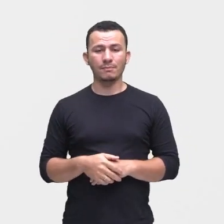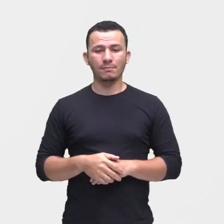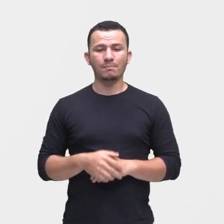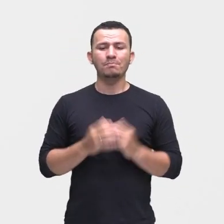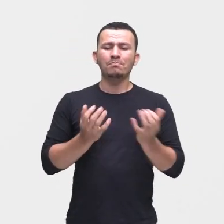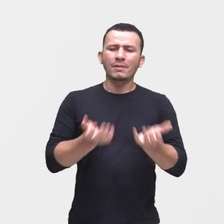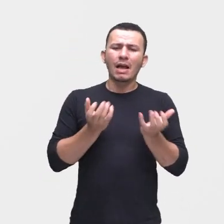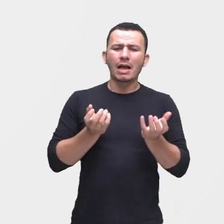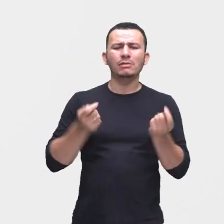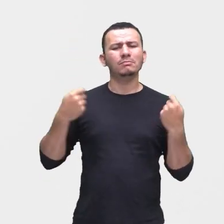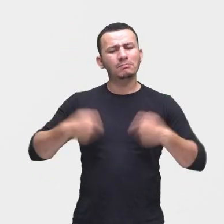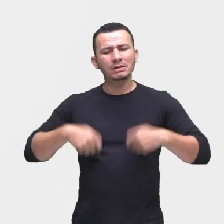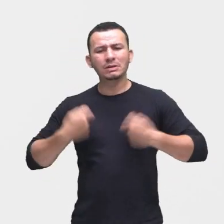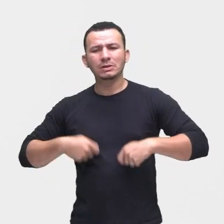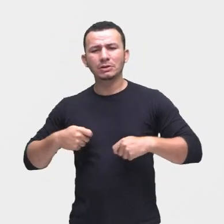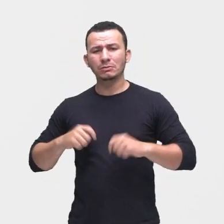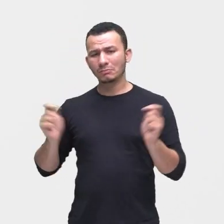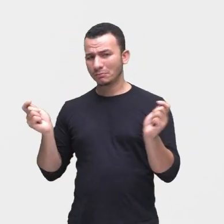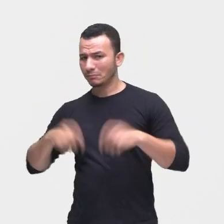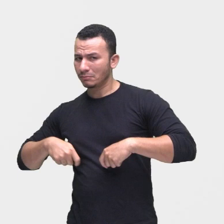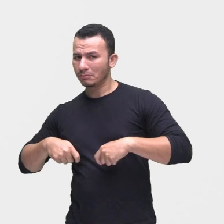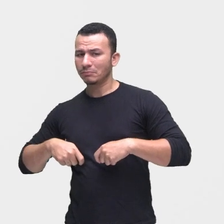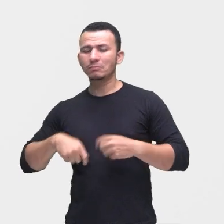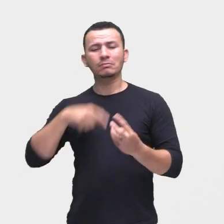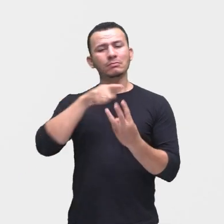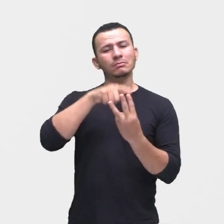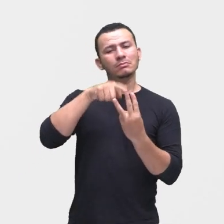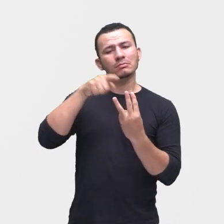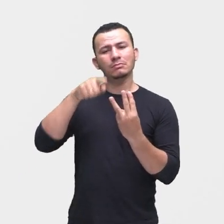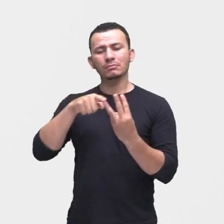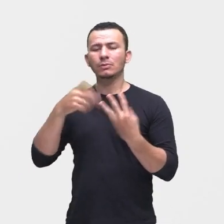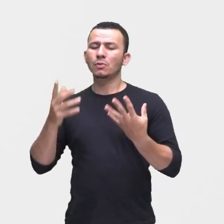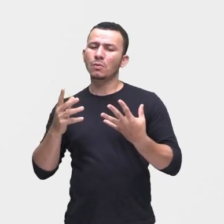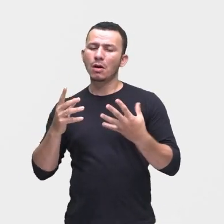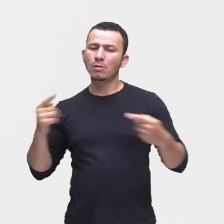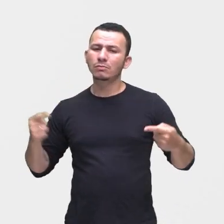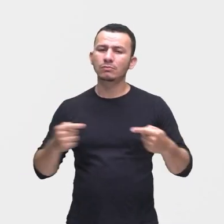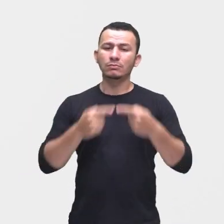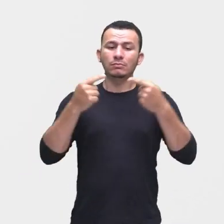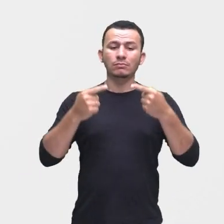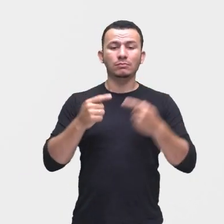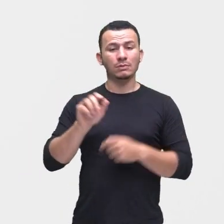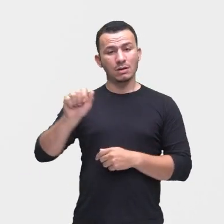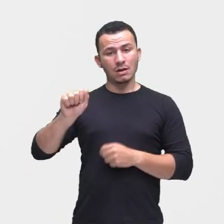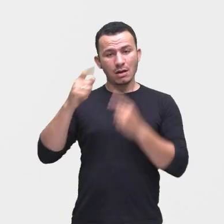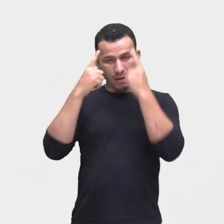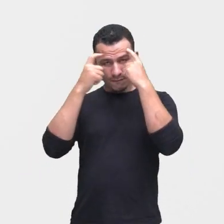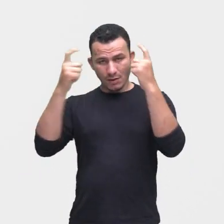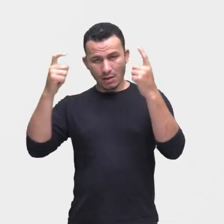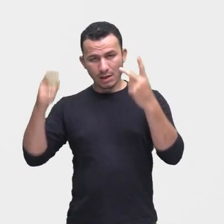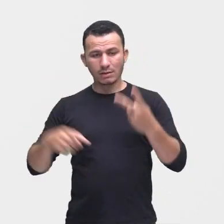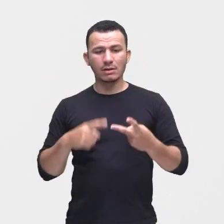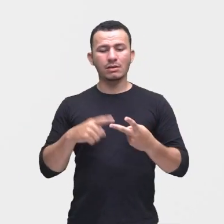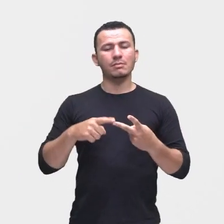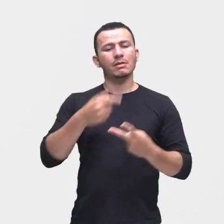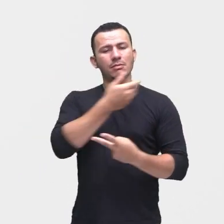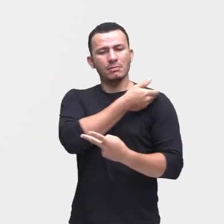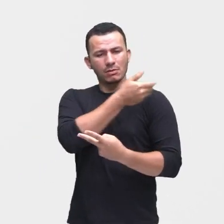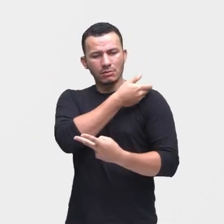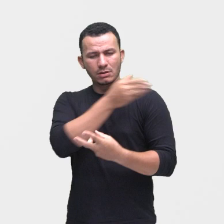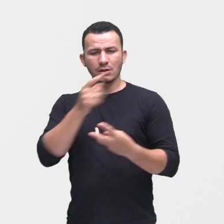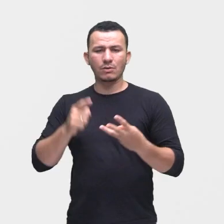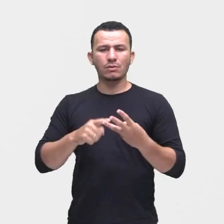posso? A palavra que se encaixa aí é a letra A, violência, letra B, preconceito, letra